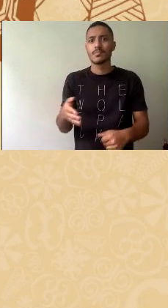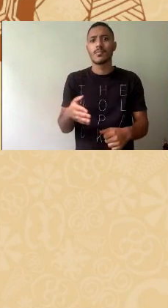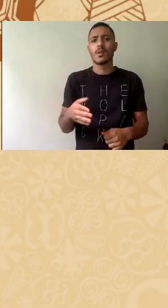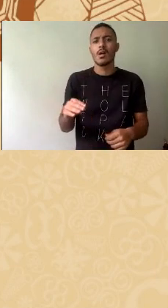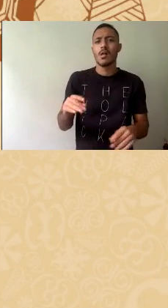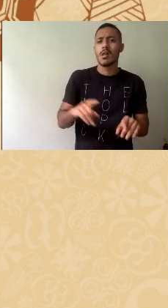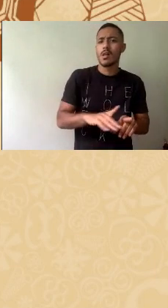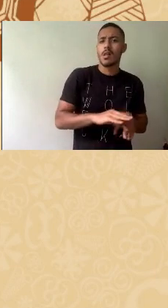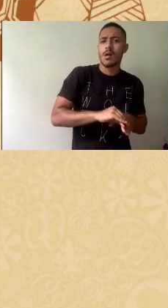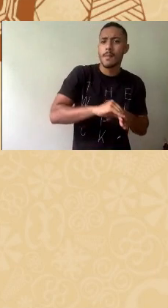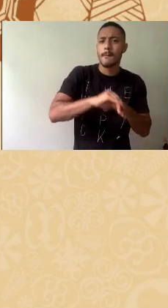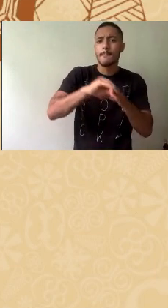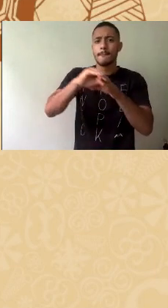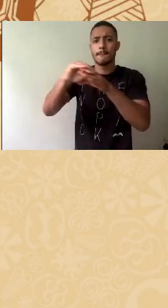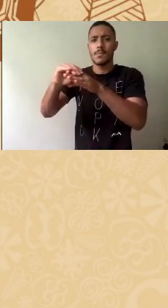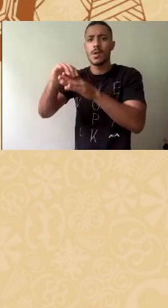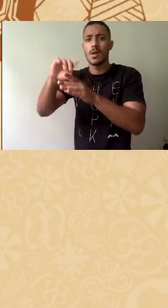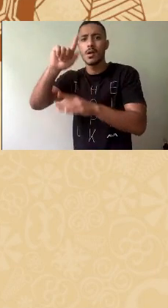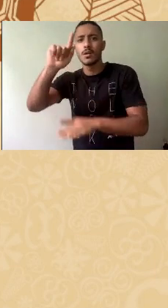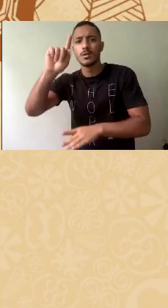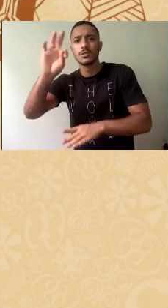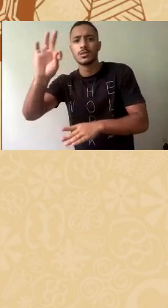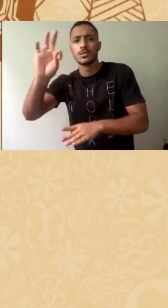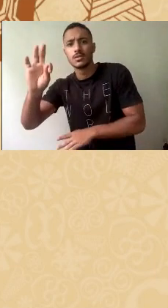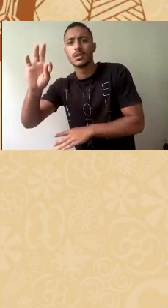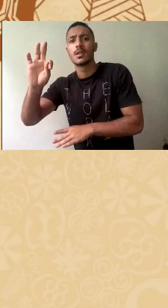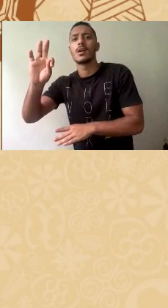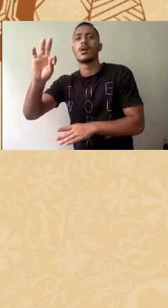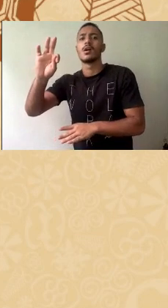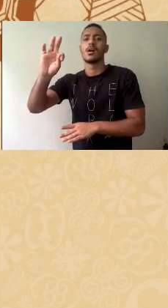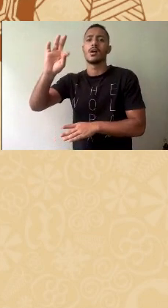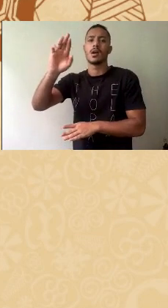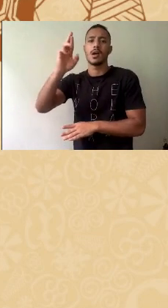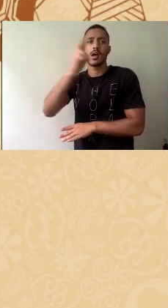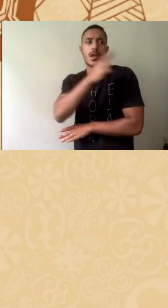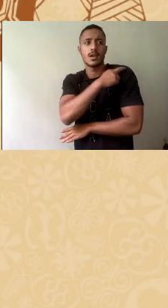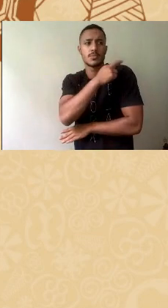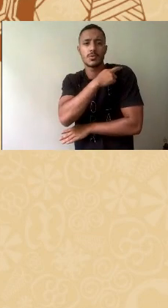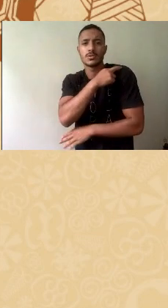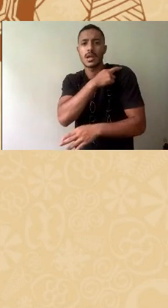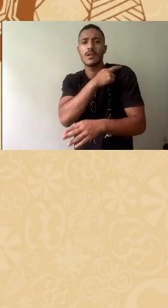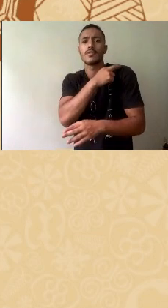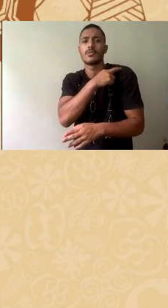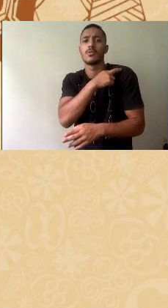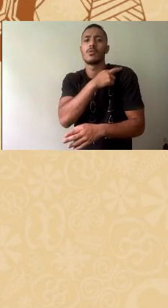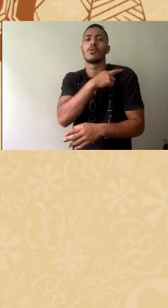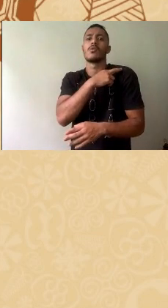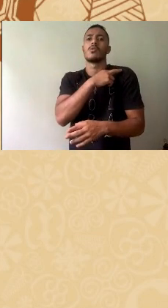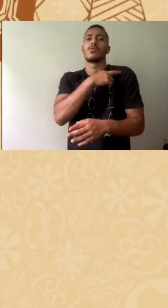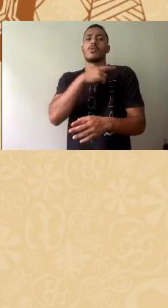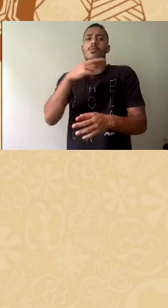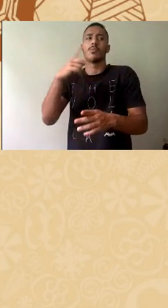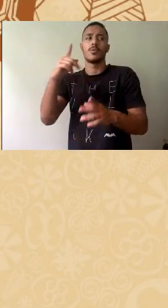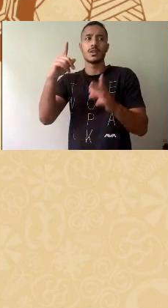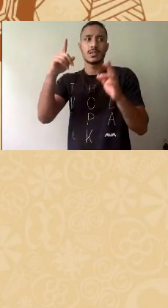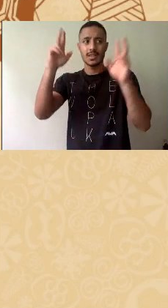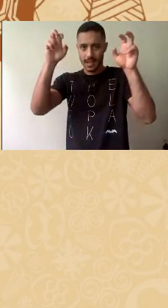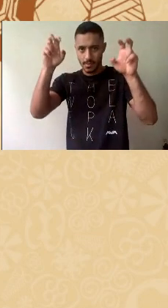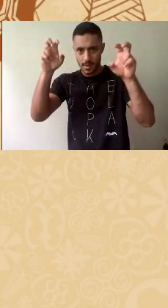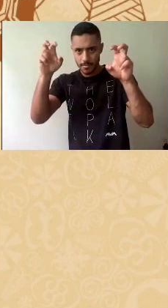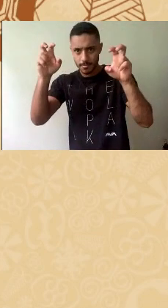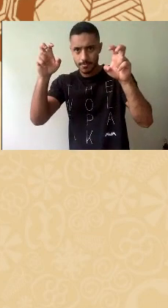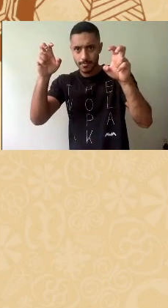para o GT responsável por essa pauta. Né? E quando eu vi, só pessoas